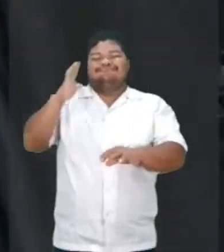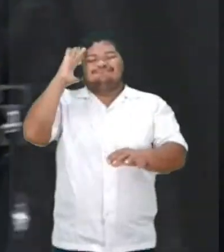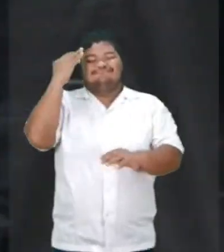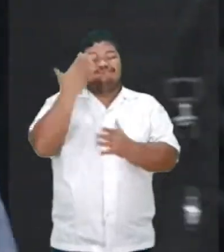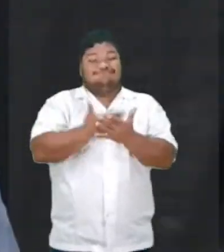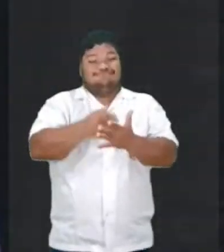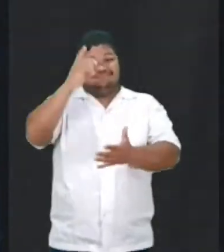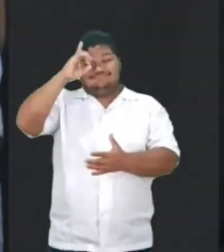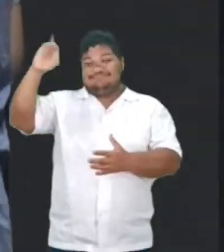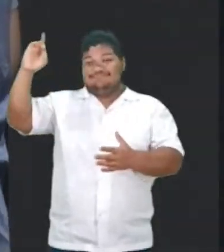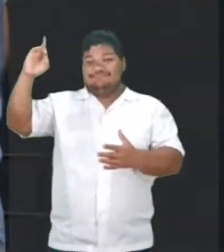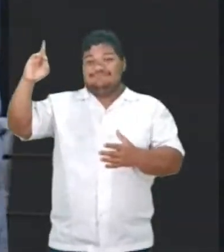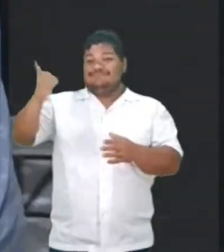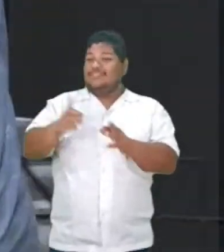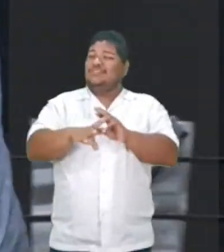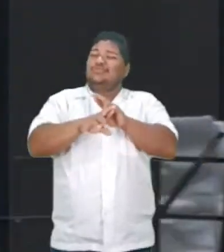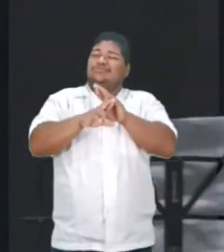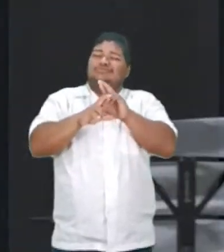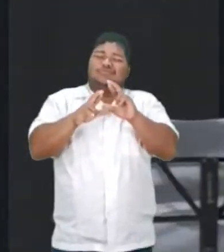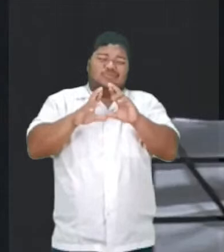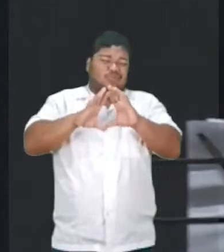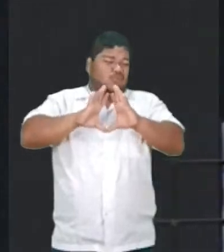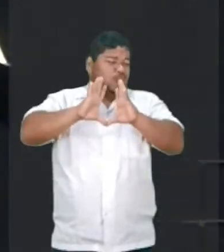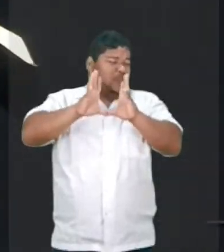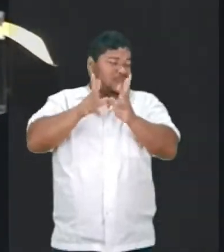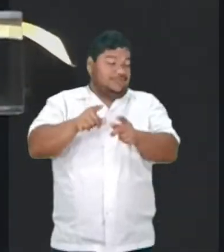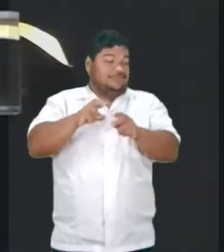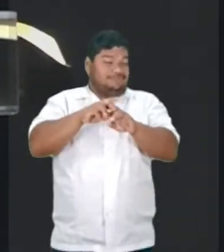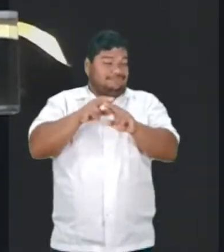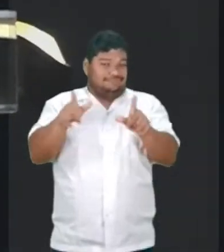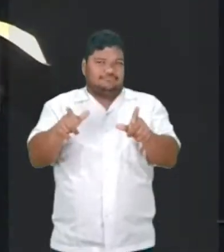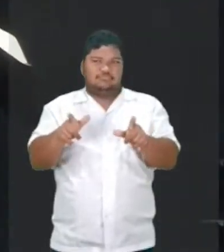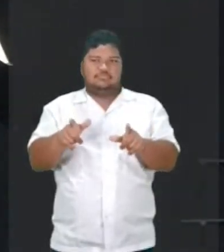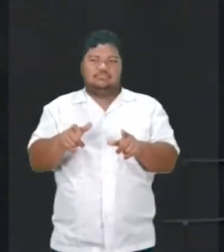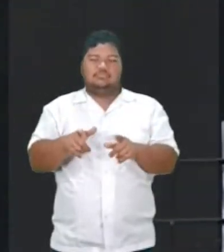diferente. Para resolver o problema,